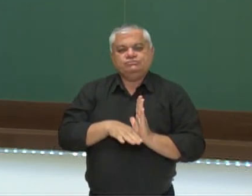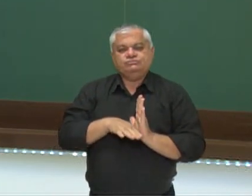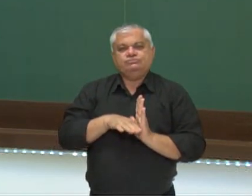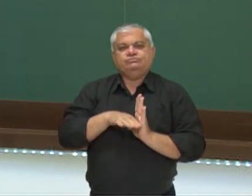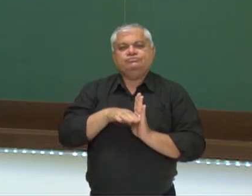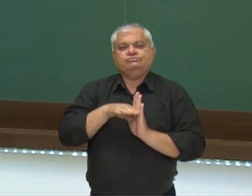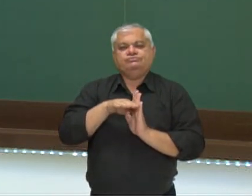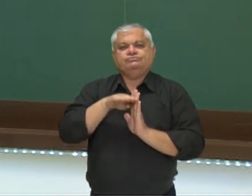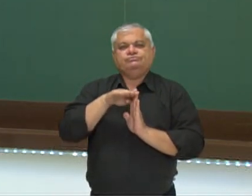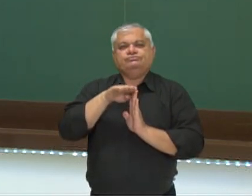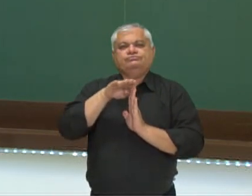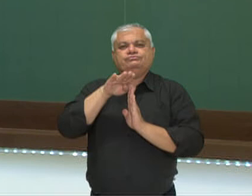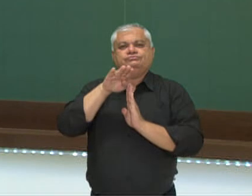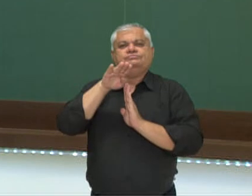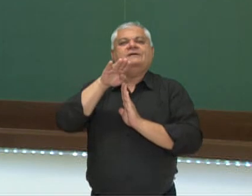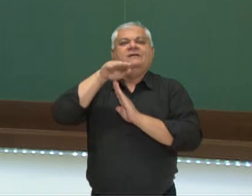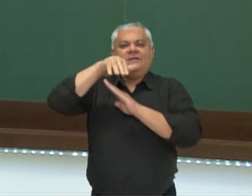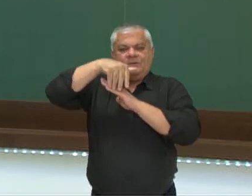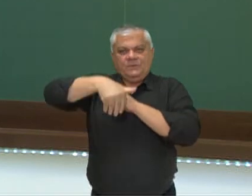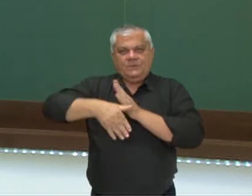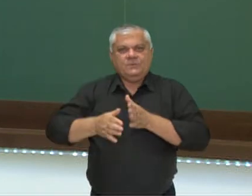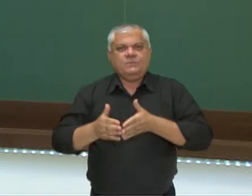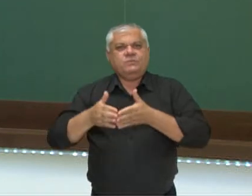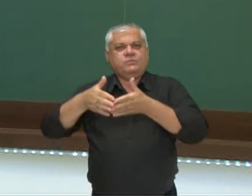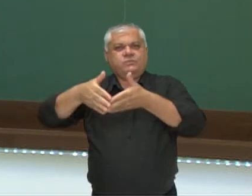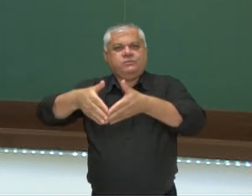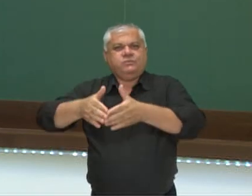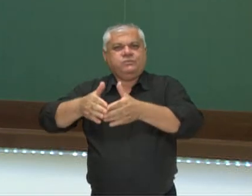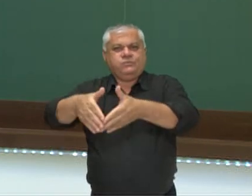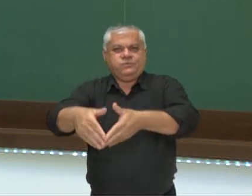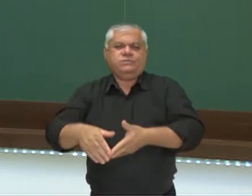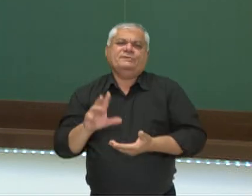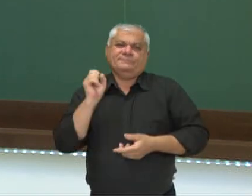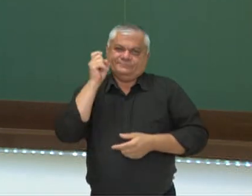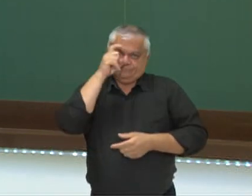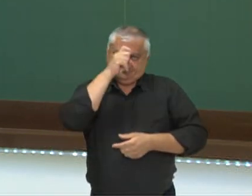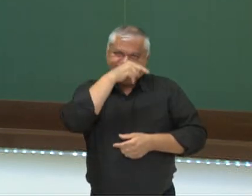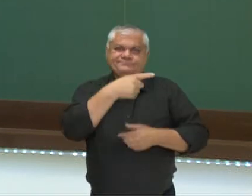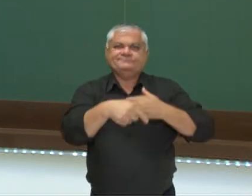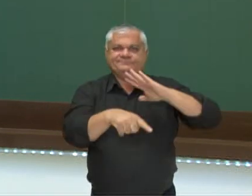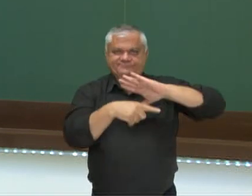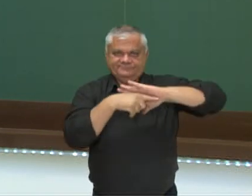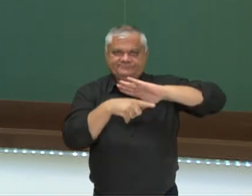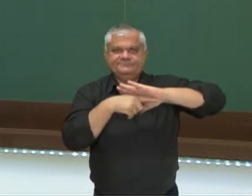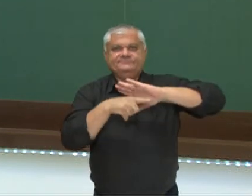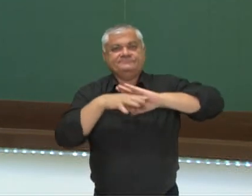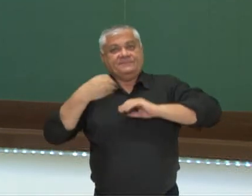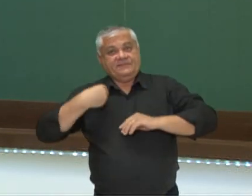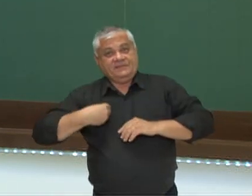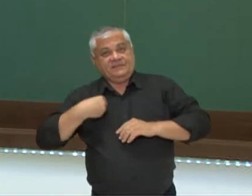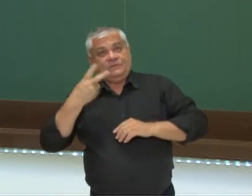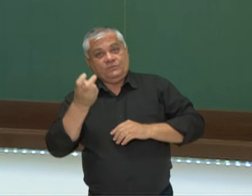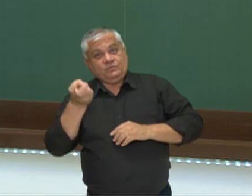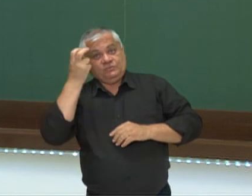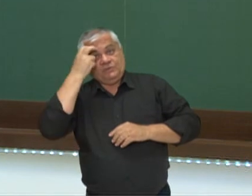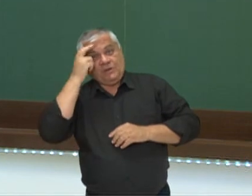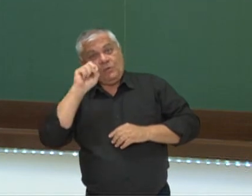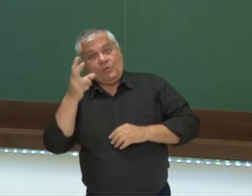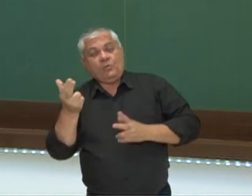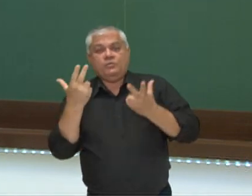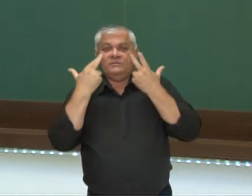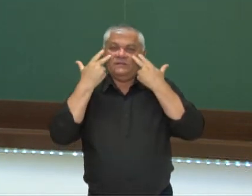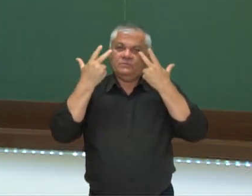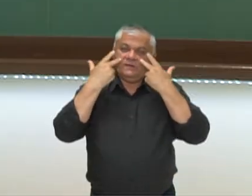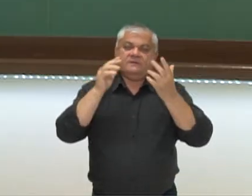embarcações possam transpor essas barreiras que ali se encontram presentes, sejam elas culturais ou